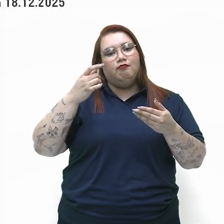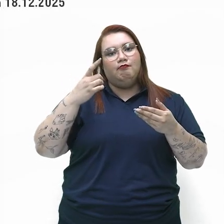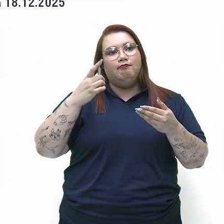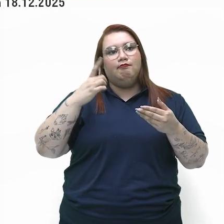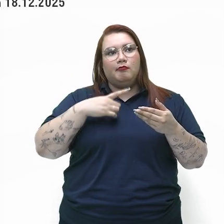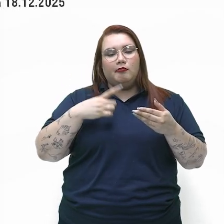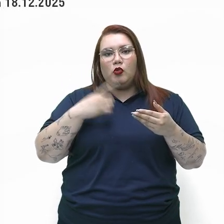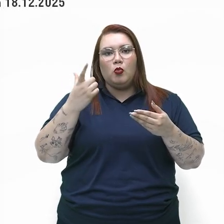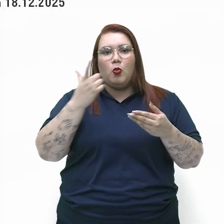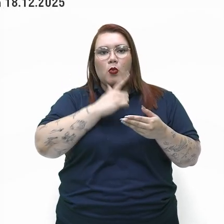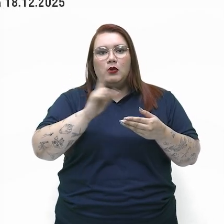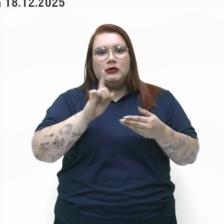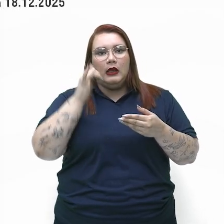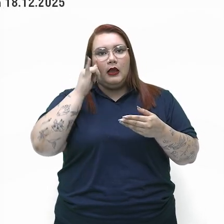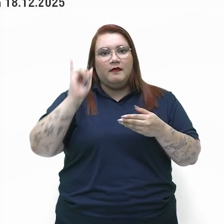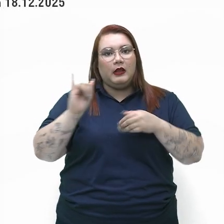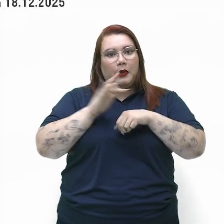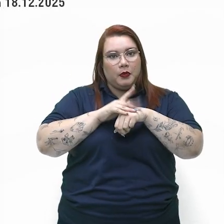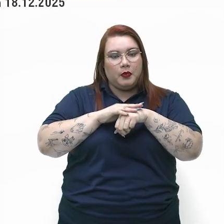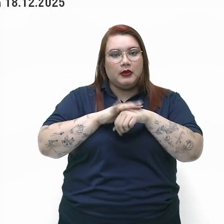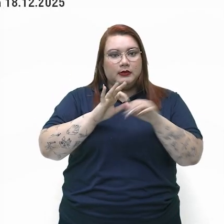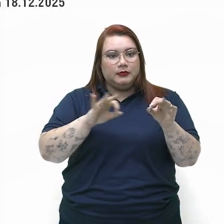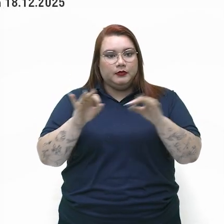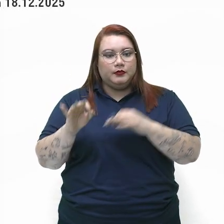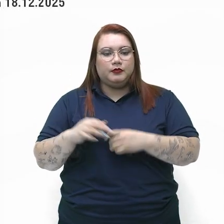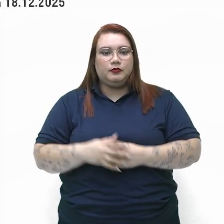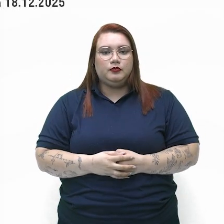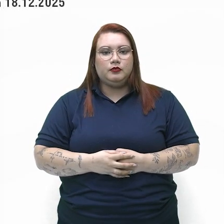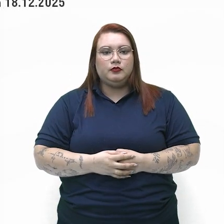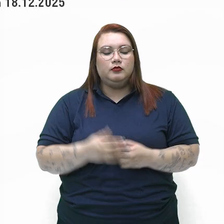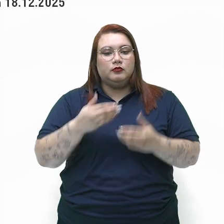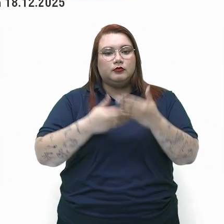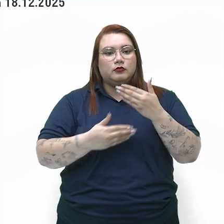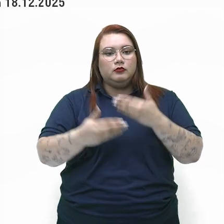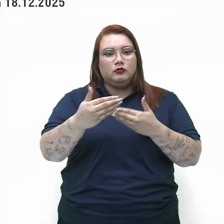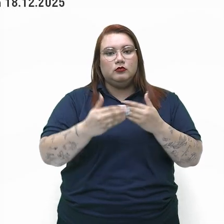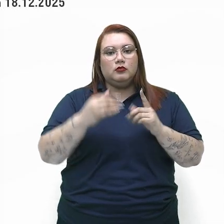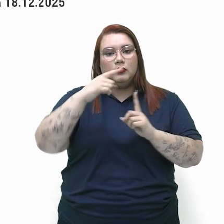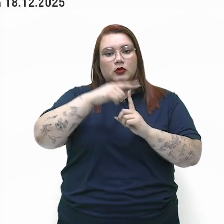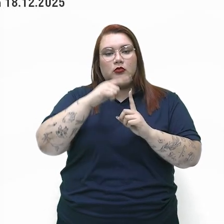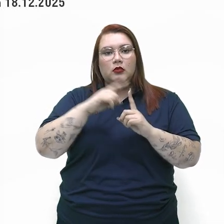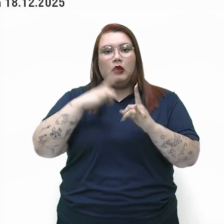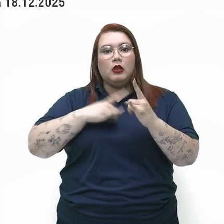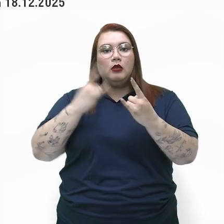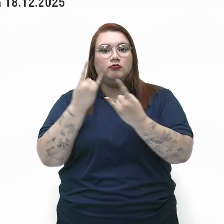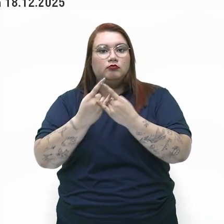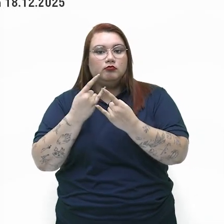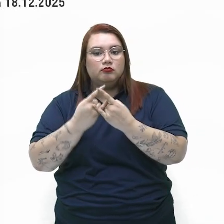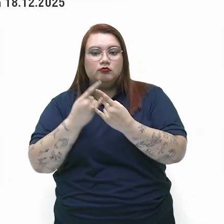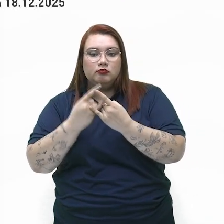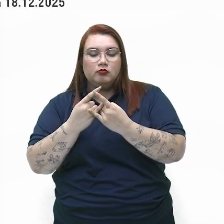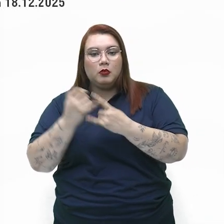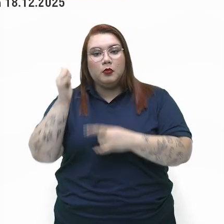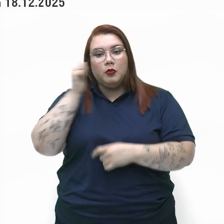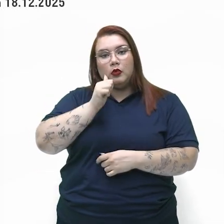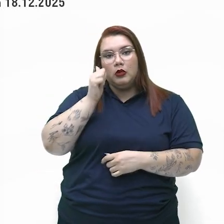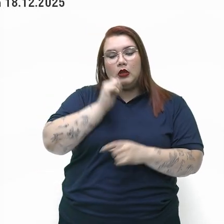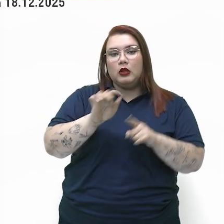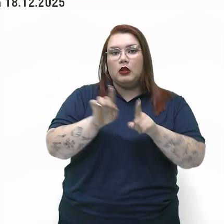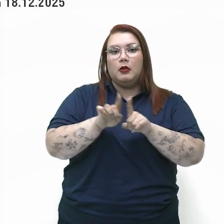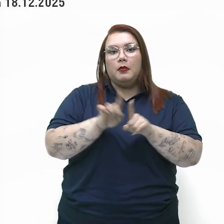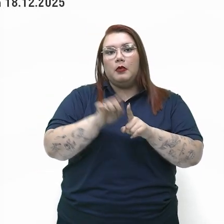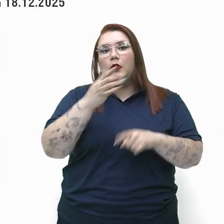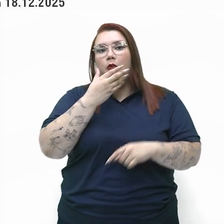protege, como eu falei para vocês, contra as ISTs. Seguindo aí os nossos dispositivos de barreira, nós temos os preservativos,